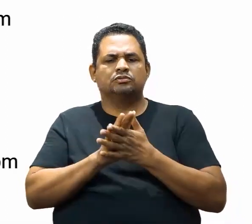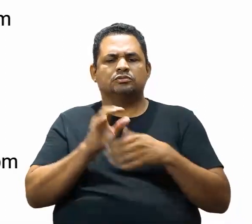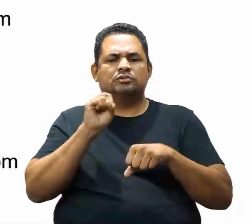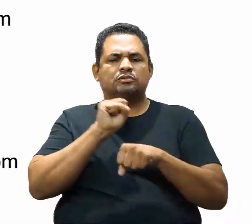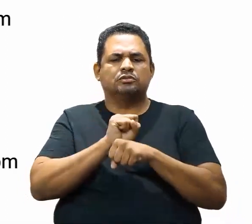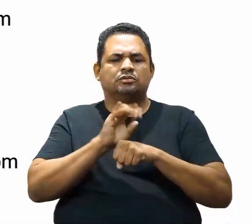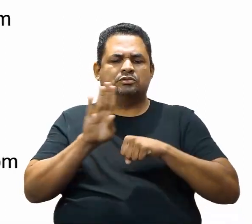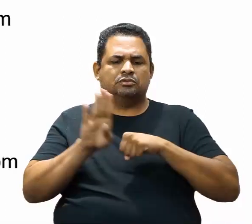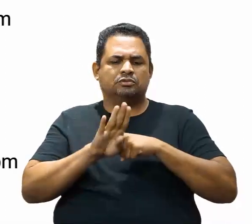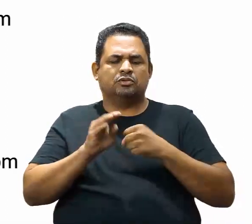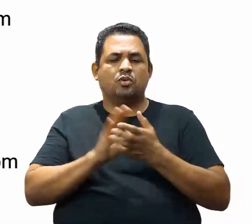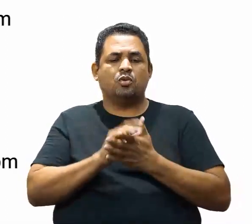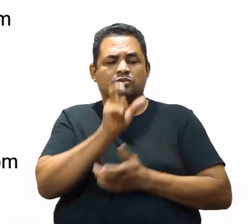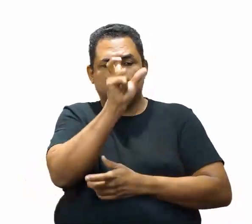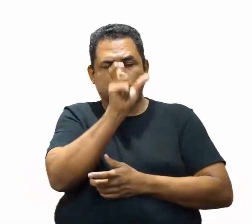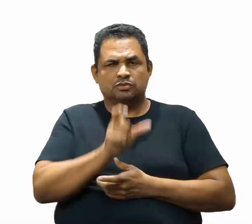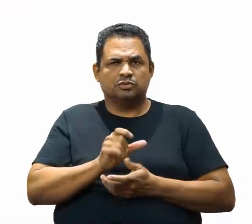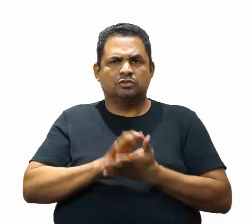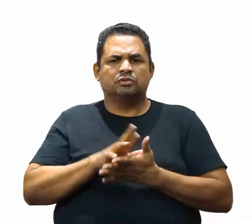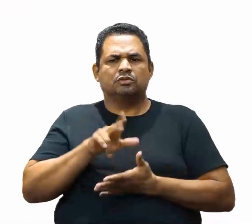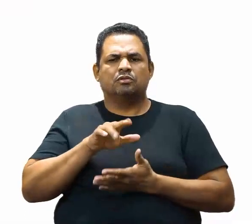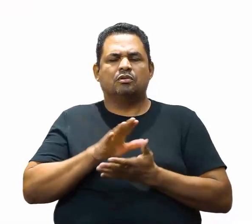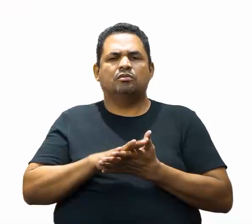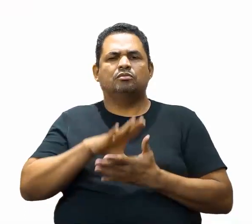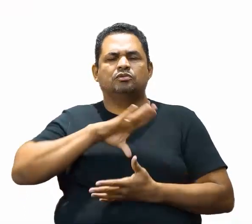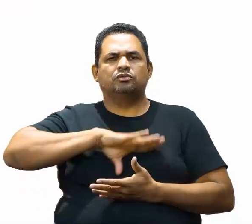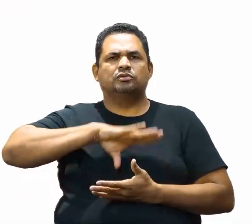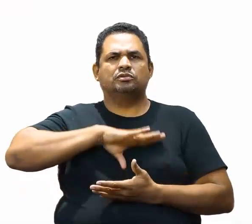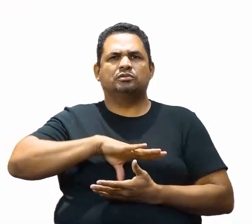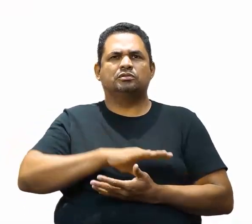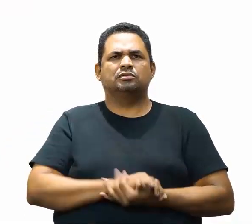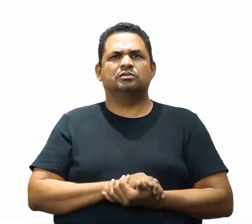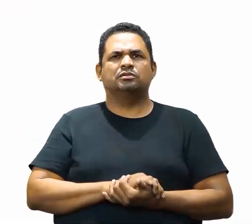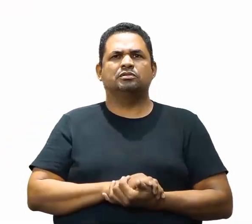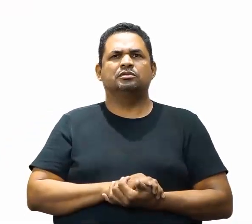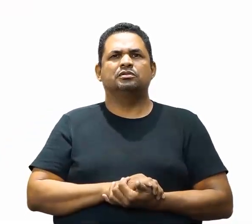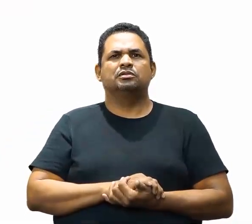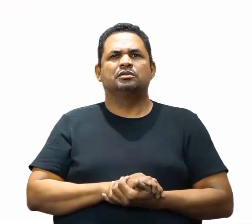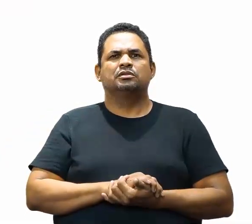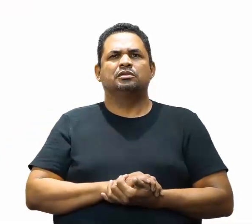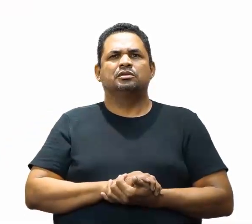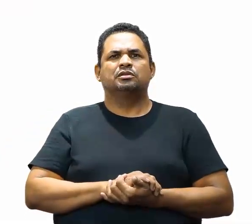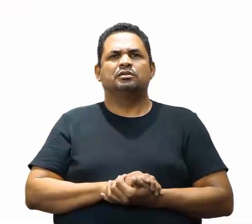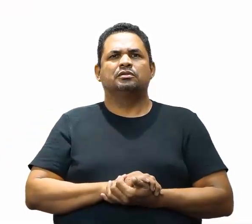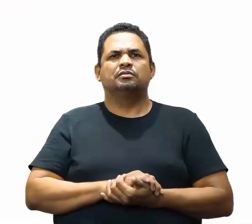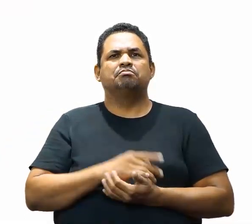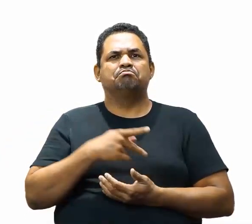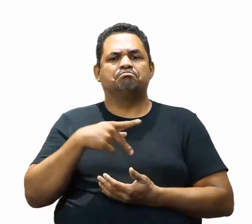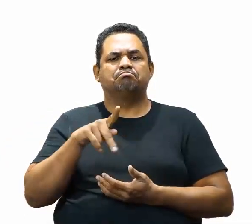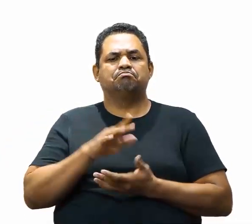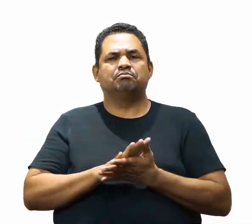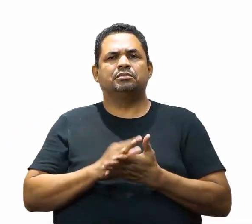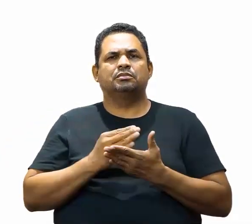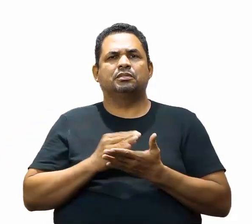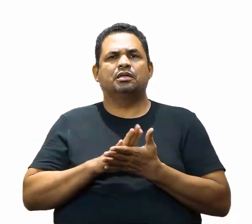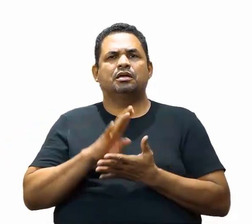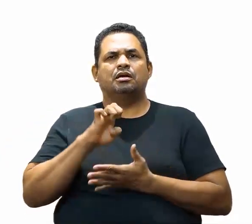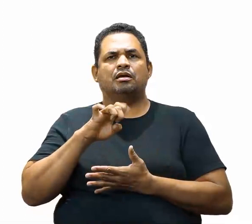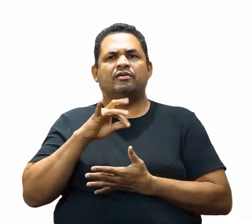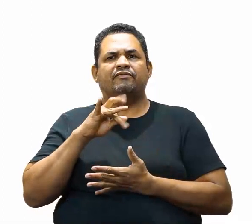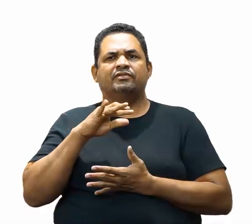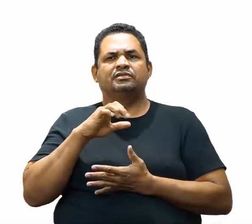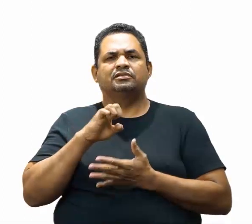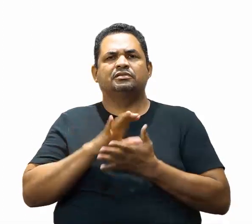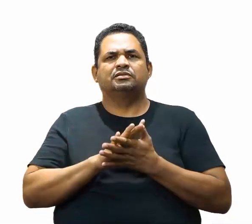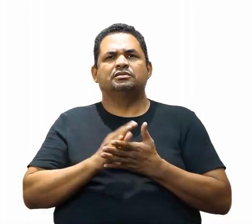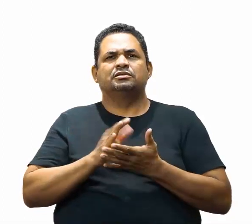seu sujeito. Uhum. Igualzinho da língua portuguesa. Uhum. Para dar ênfase também com os três usos, com adjetivo,